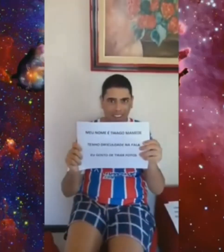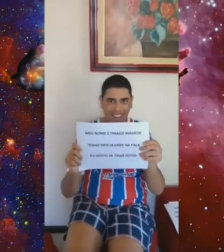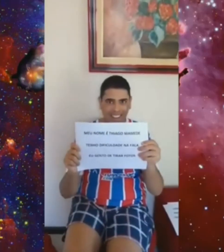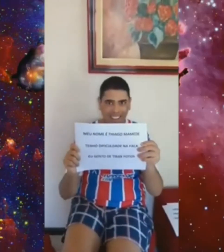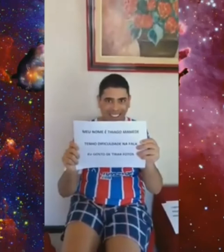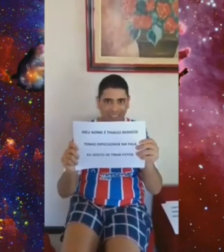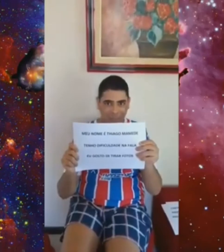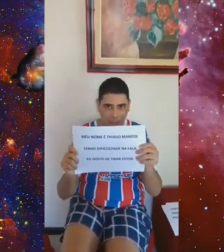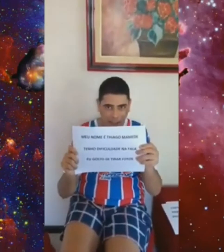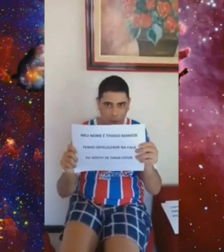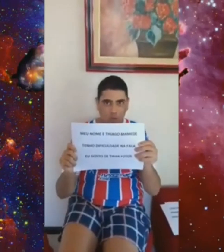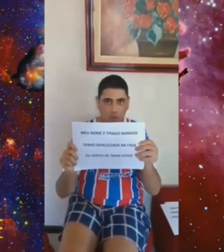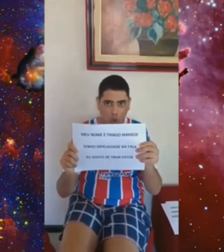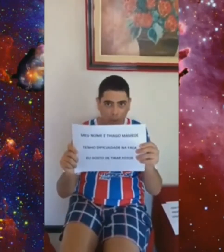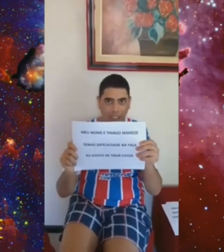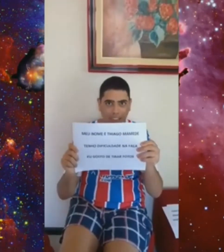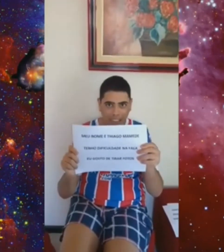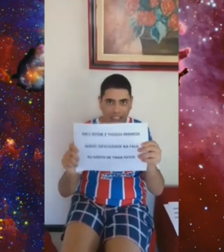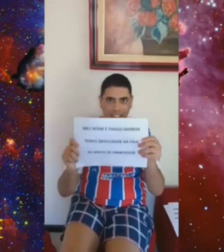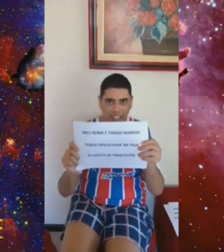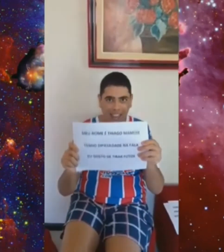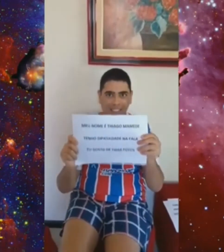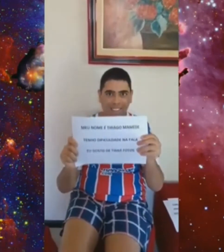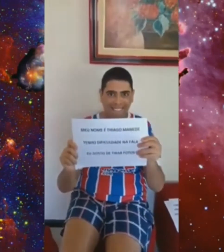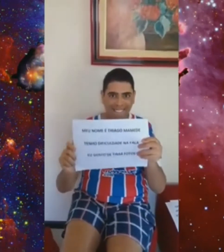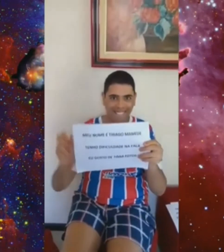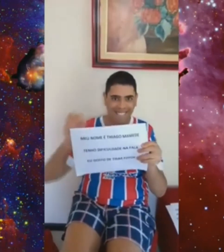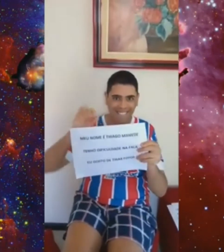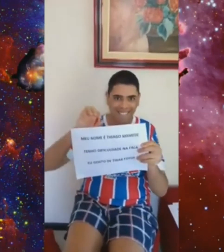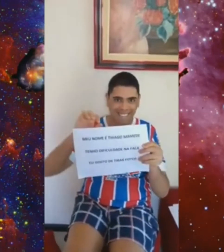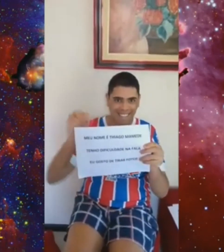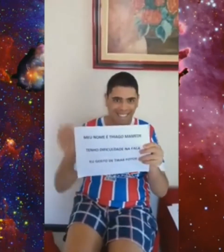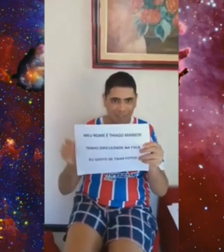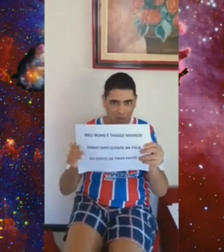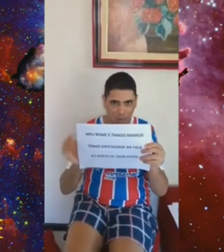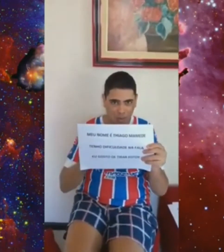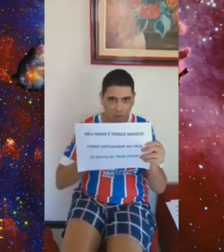Thiago, meu nome é Thiago.